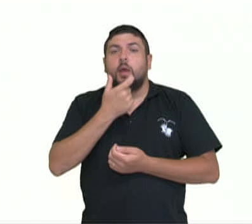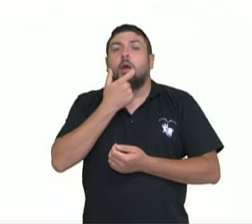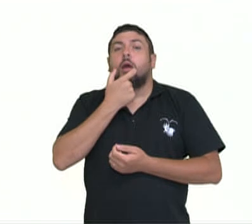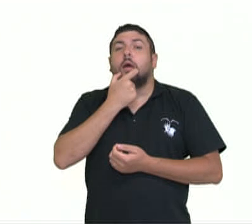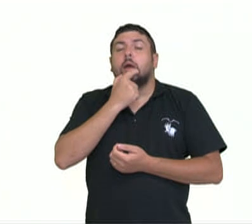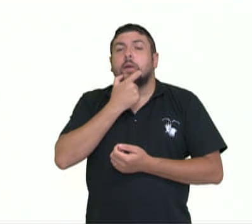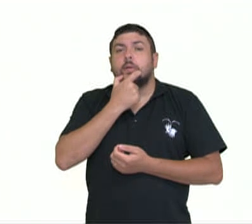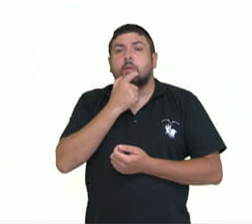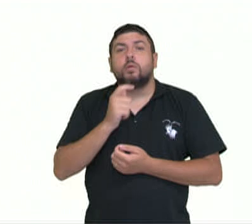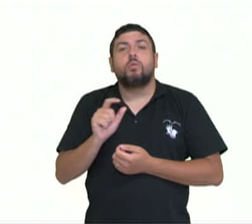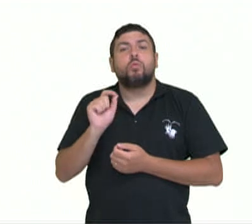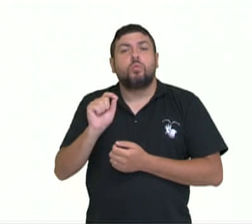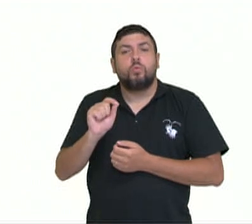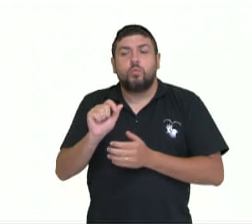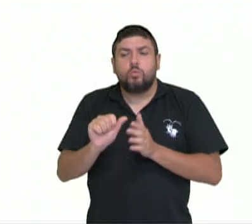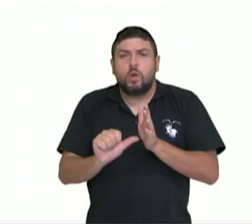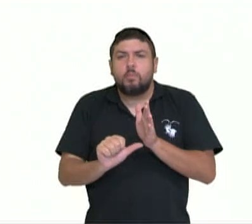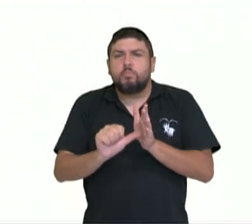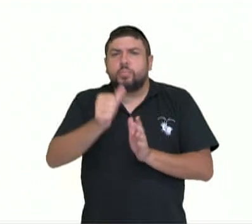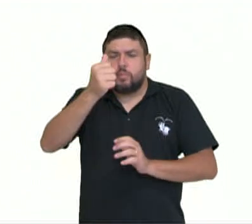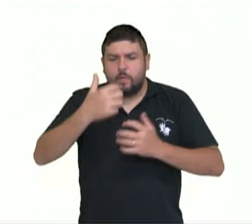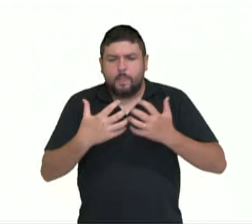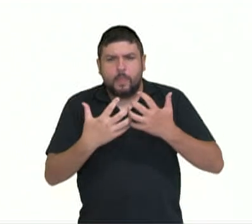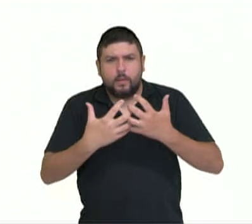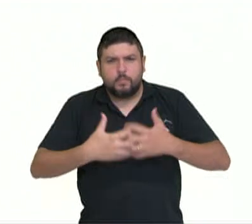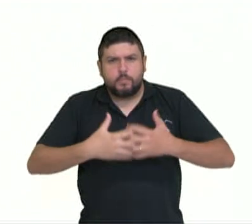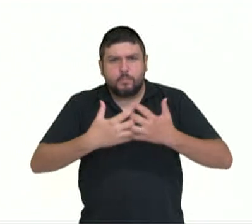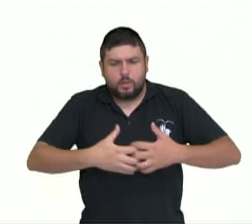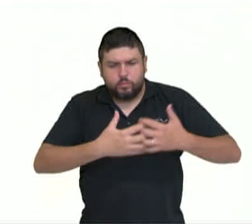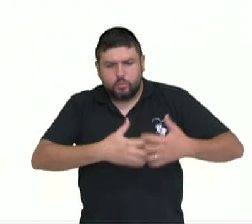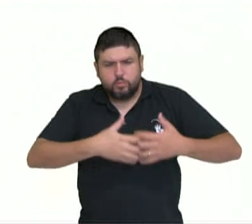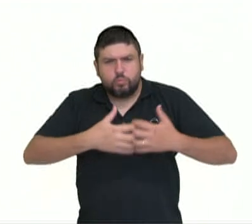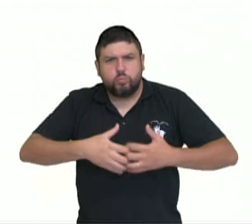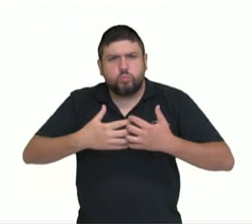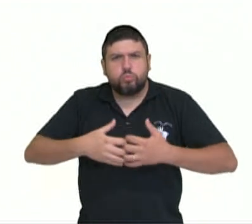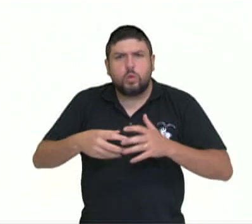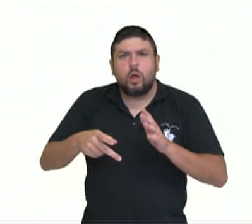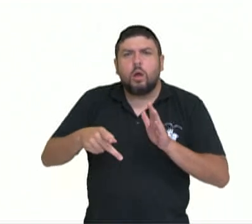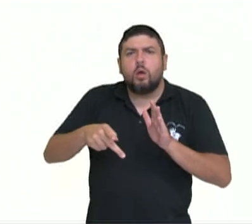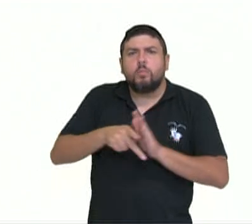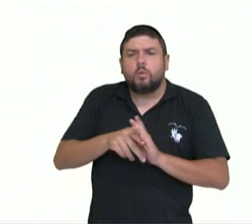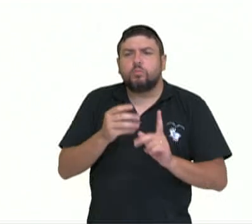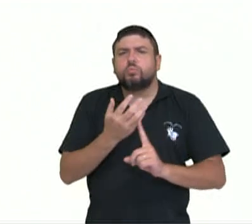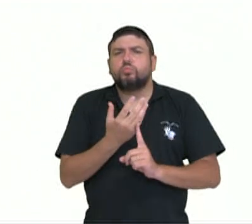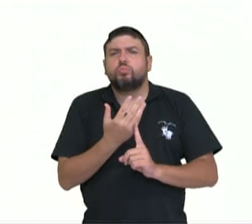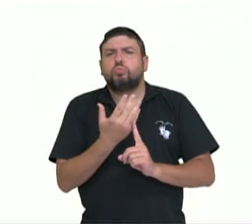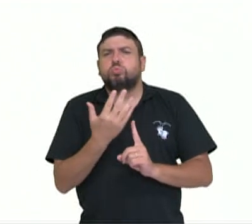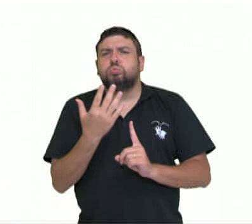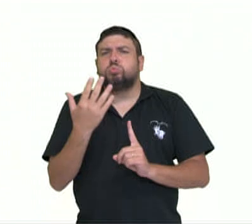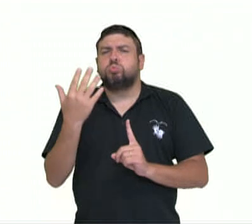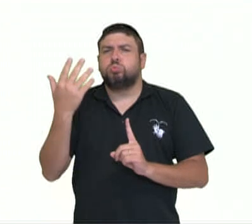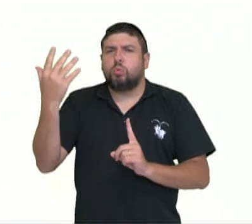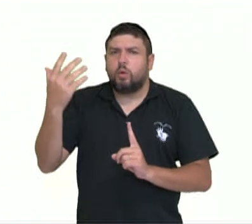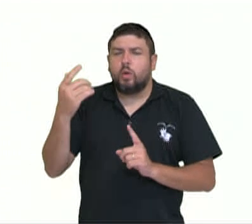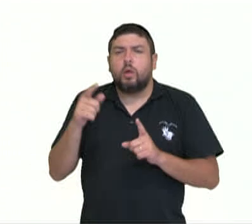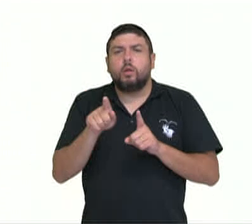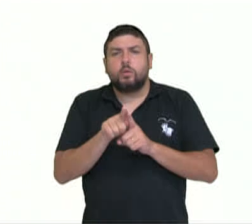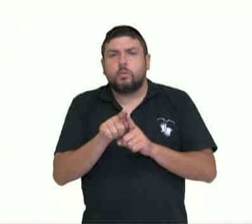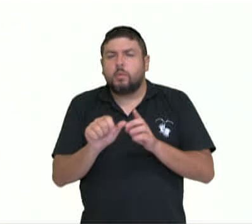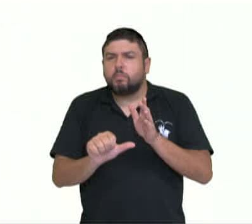as primeiras máquinas a vapor e as primeiras indústrias, né, fábricas vão surgir